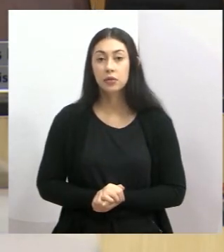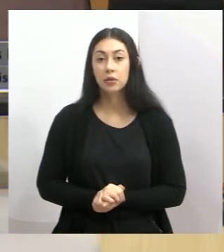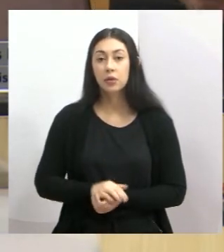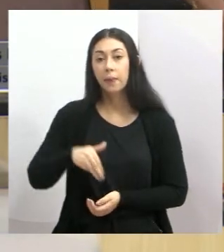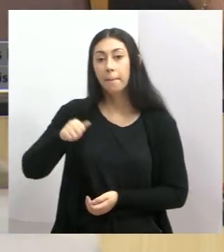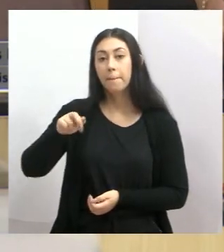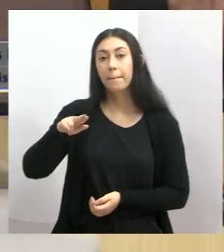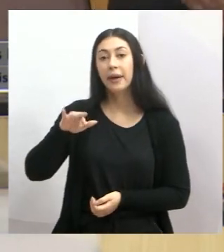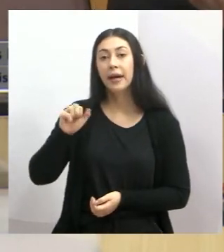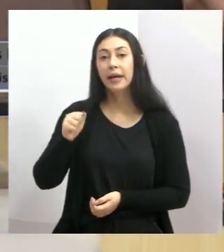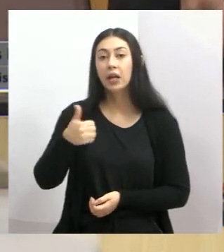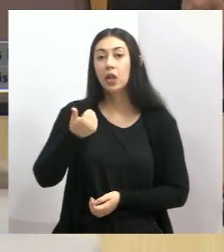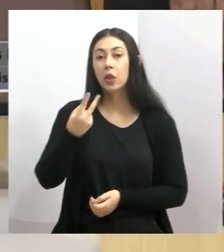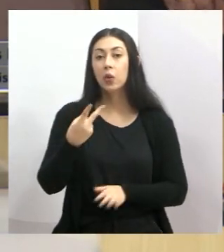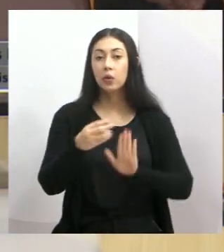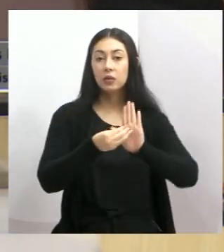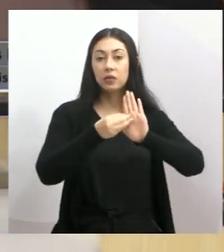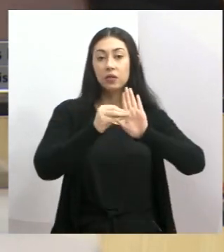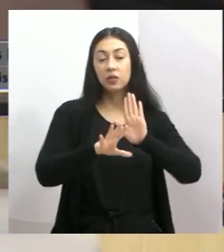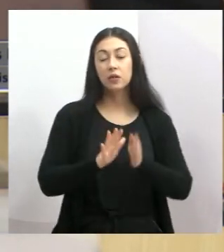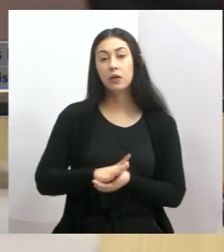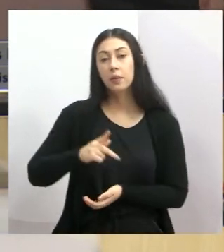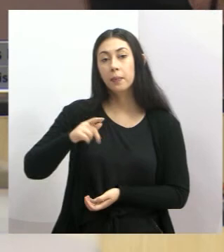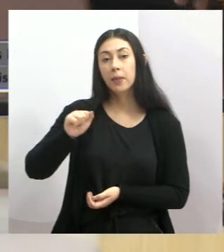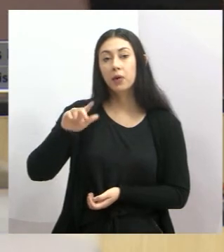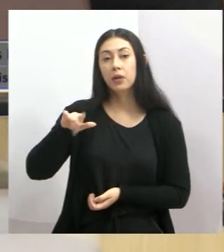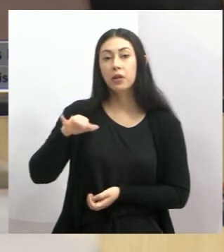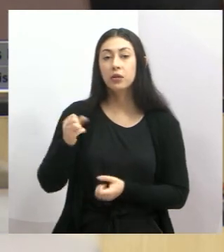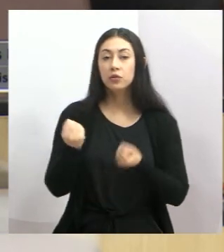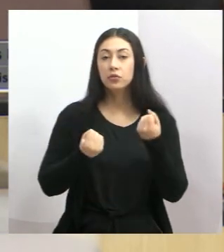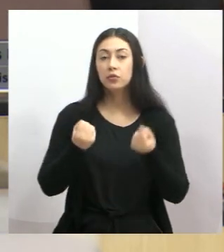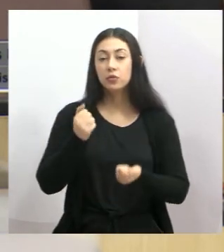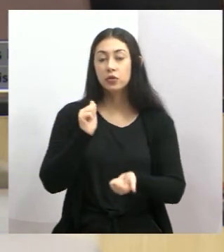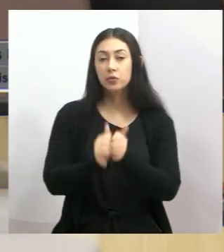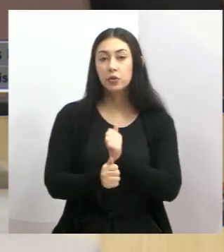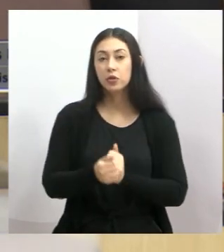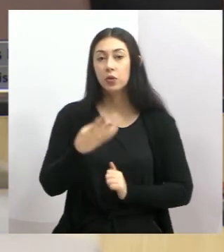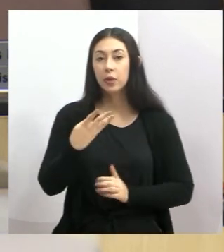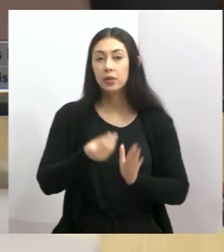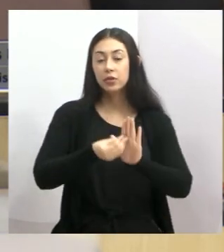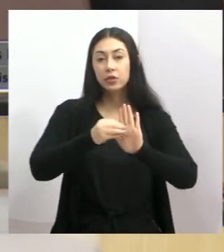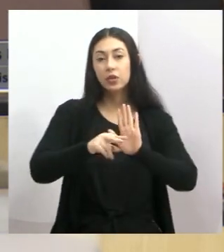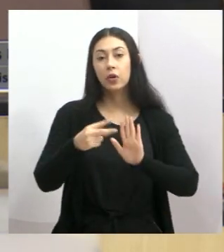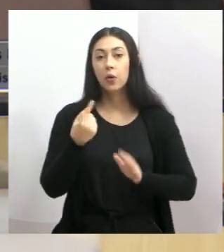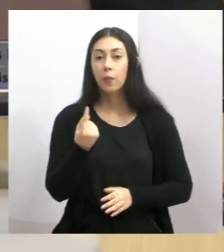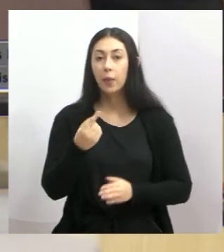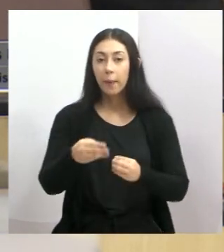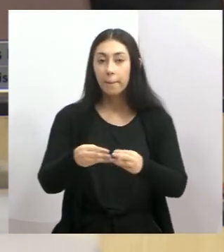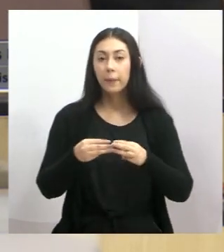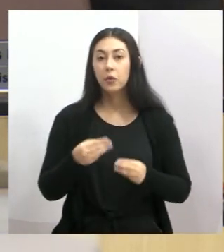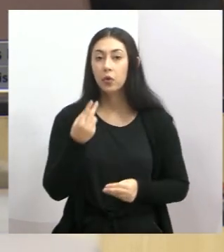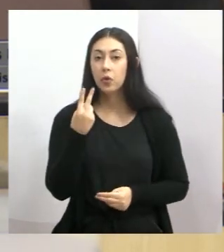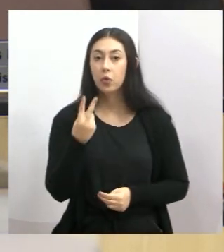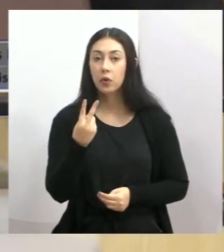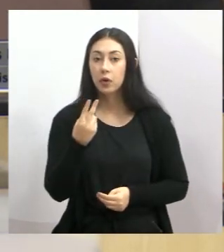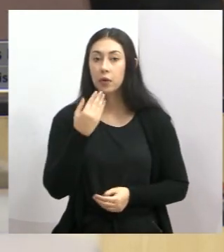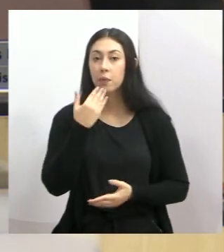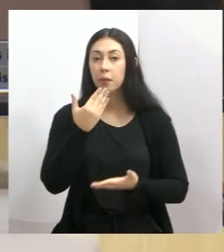a Maria Amélia 12 indicações podem se pode quatro indicação uma Moção dois requerimentos